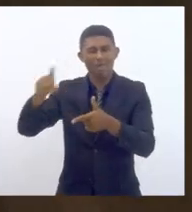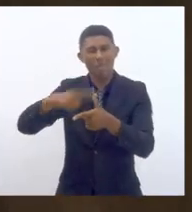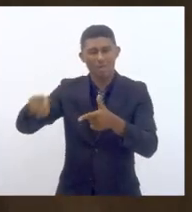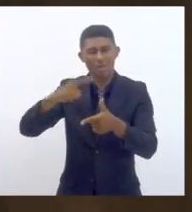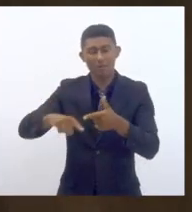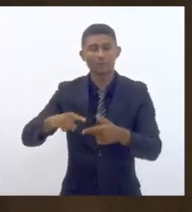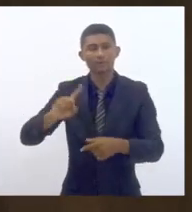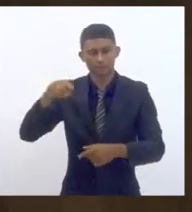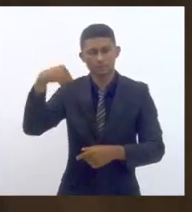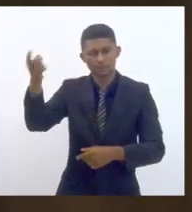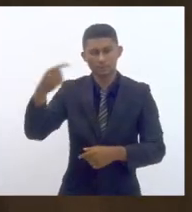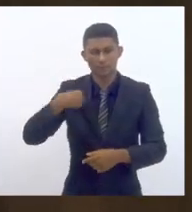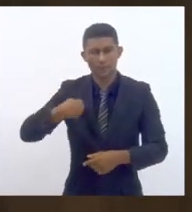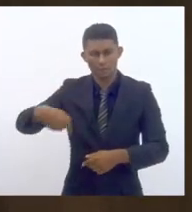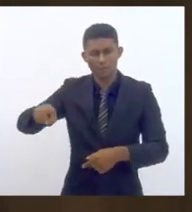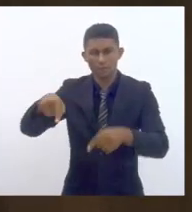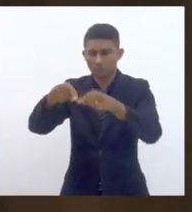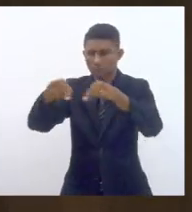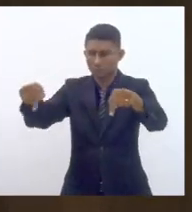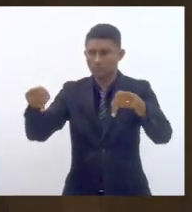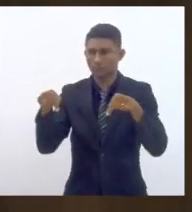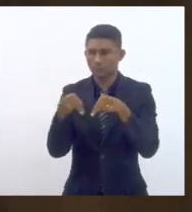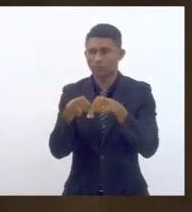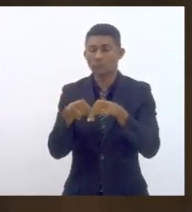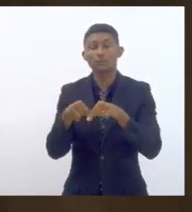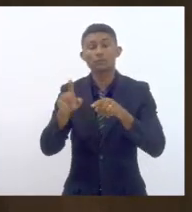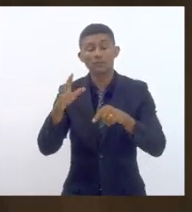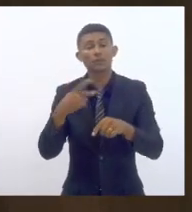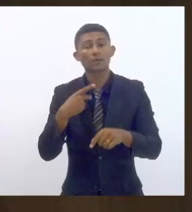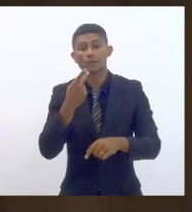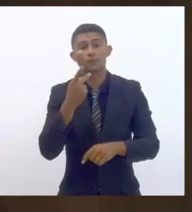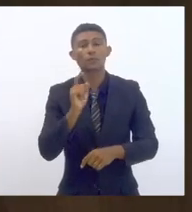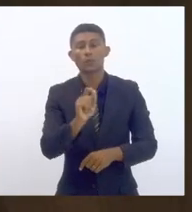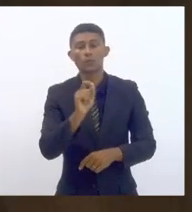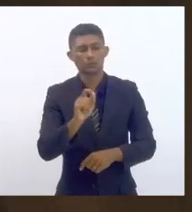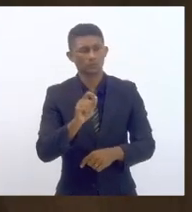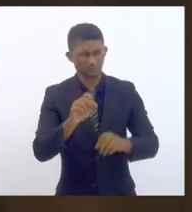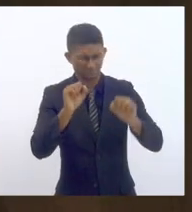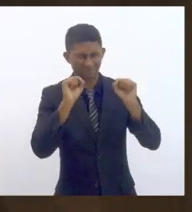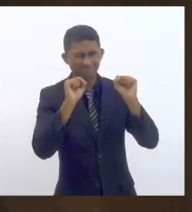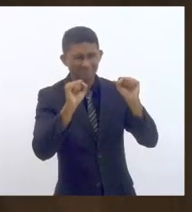o gabinete. Quero deixar aqui consignado. Pode?